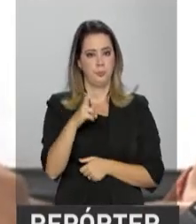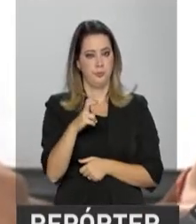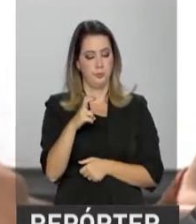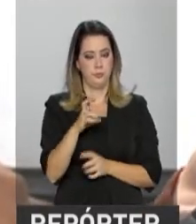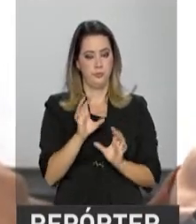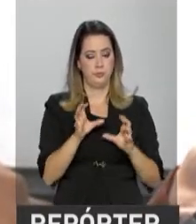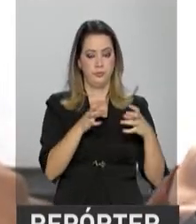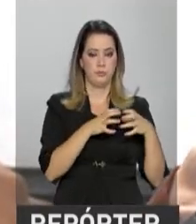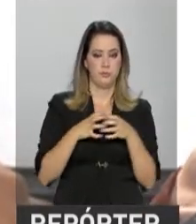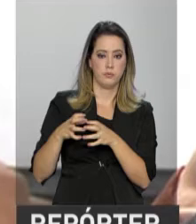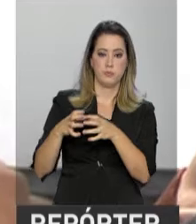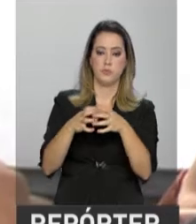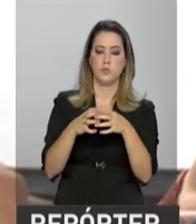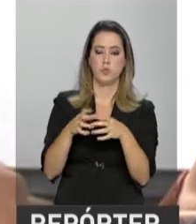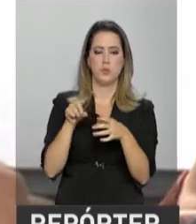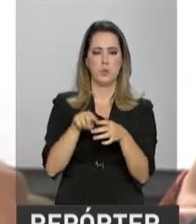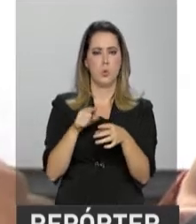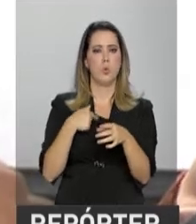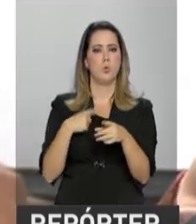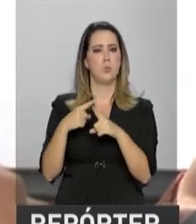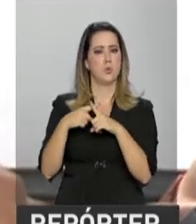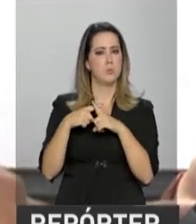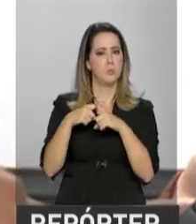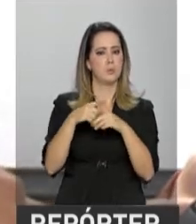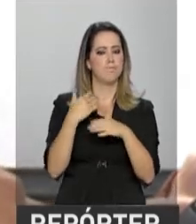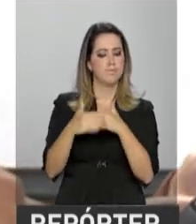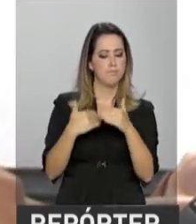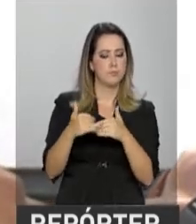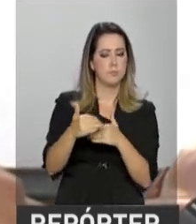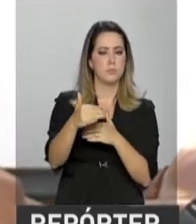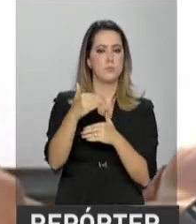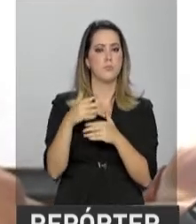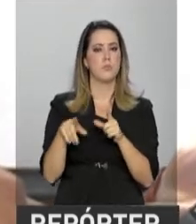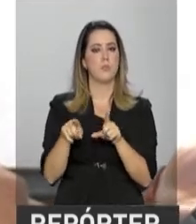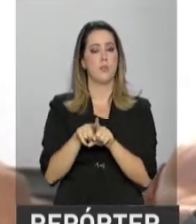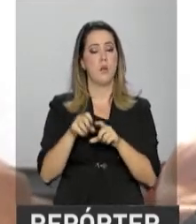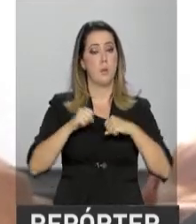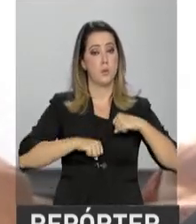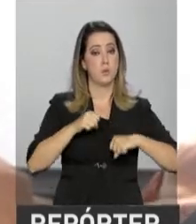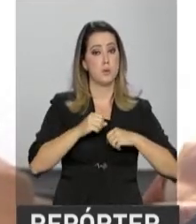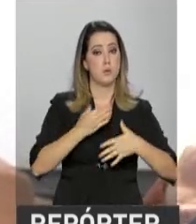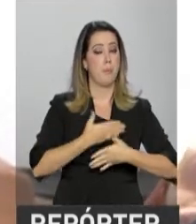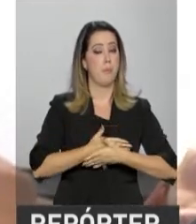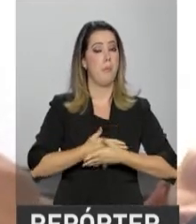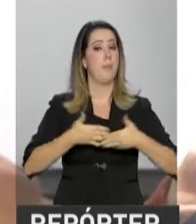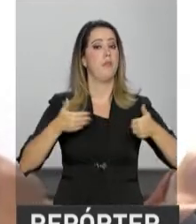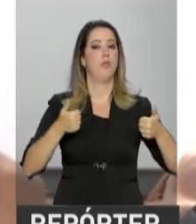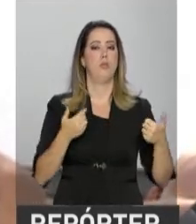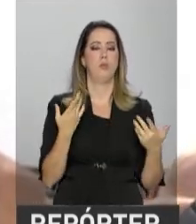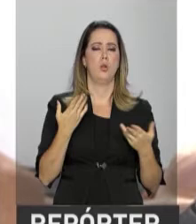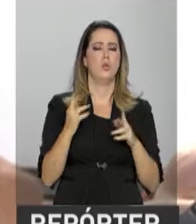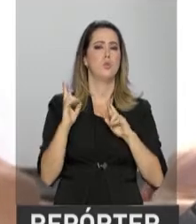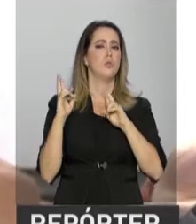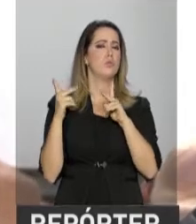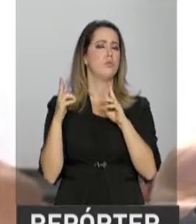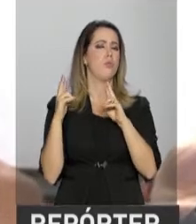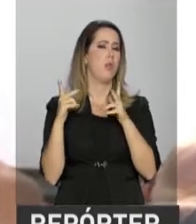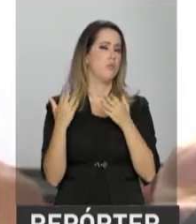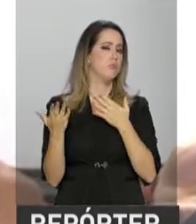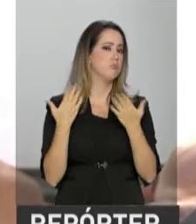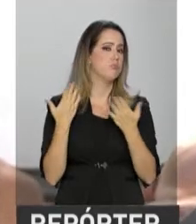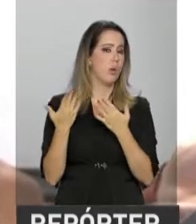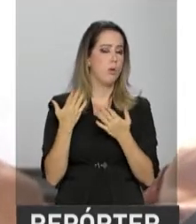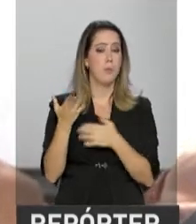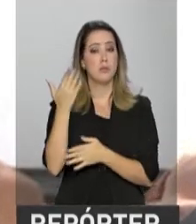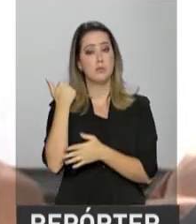atividade das 24 que têm seus resultados ajustados sazonalmente avançando a produção comportamento inclusive diferente do que